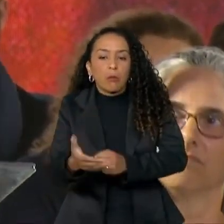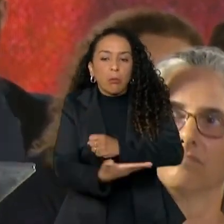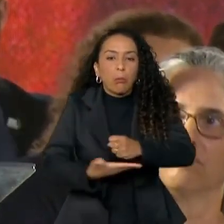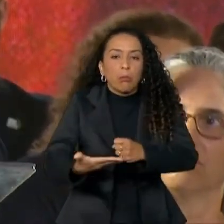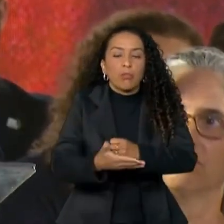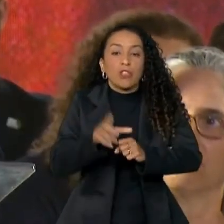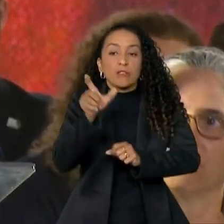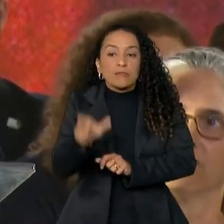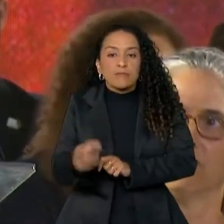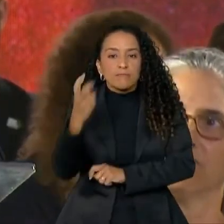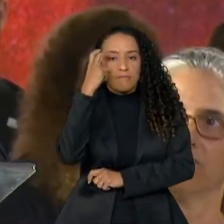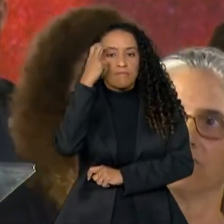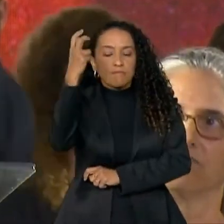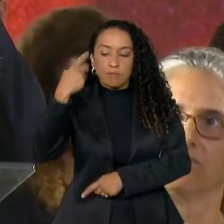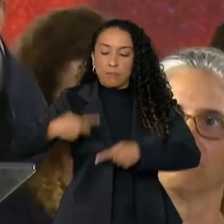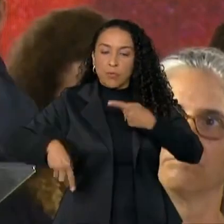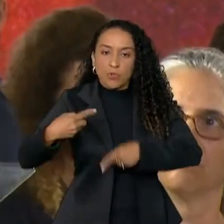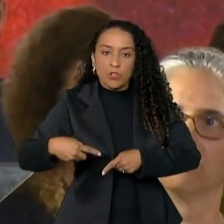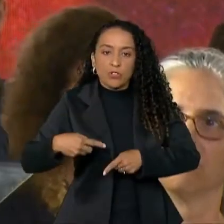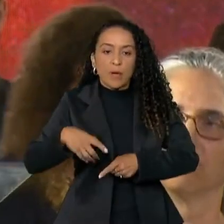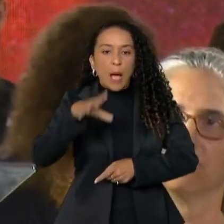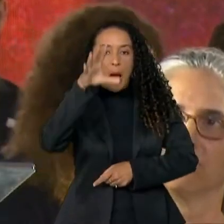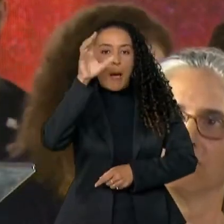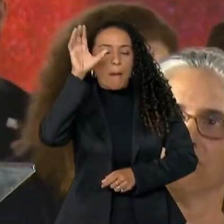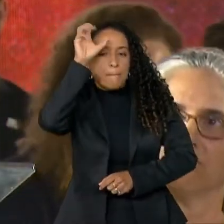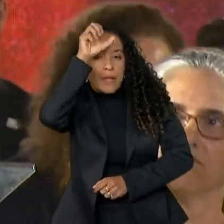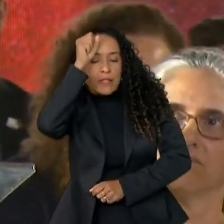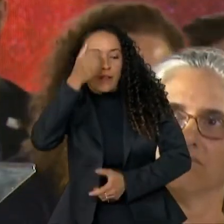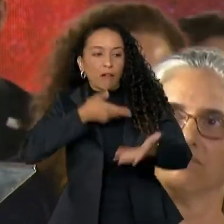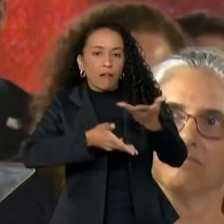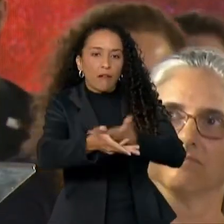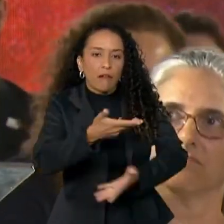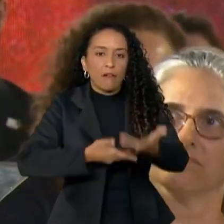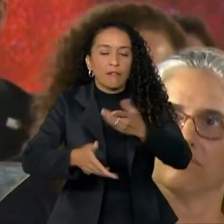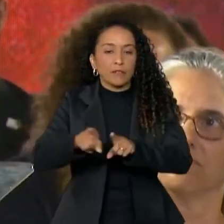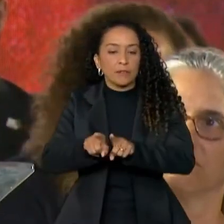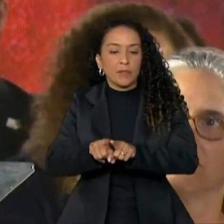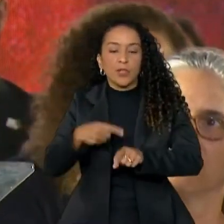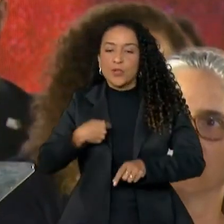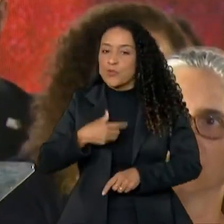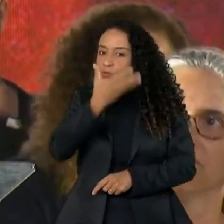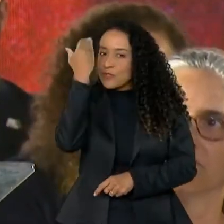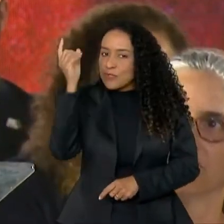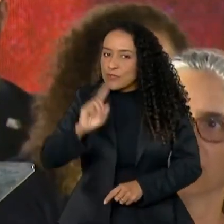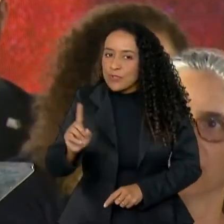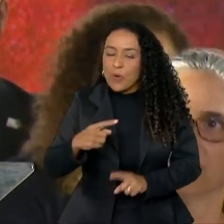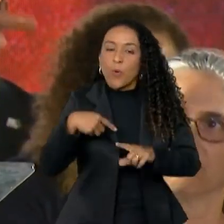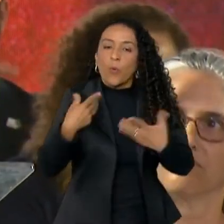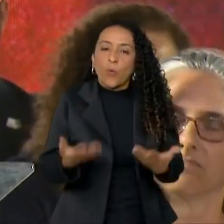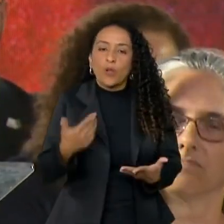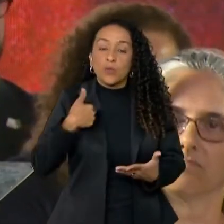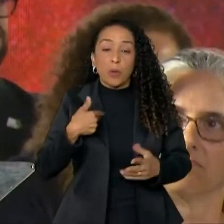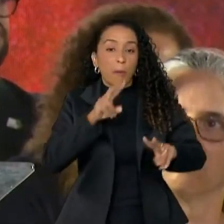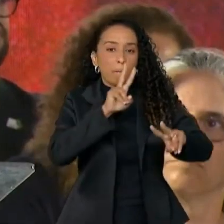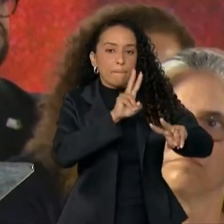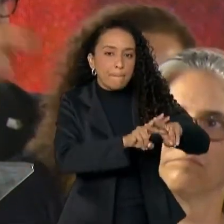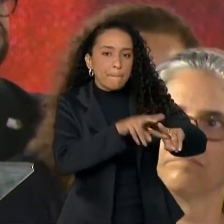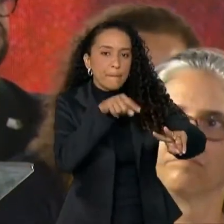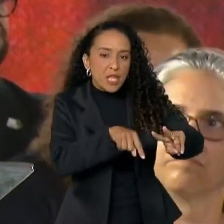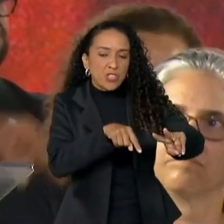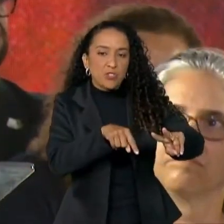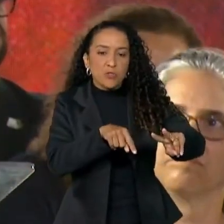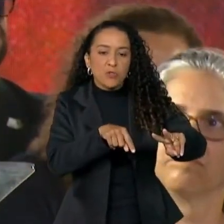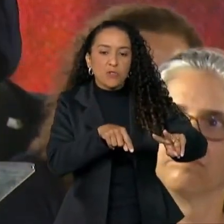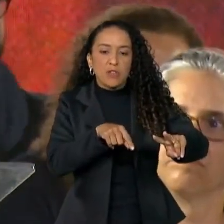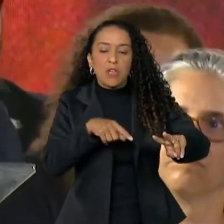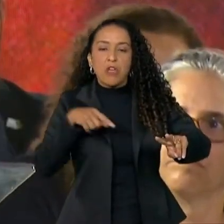com inteligência política para aprender a conviver com os contrários. E eu não esqueço nunca que, quando eu estava preso, foram